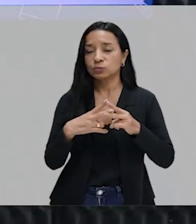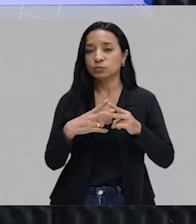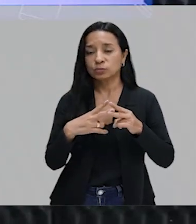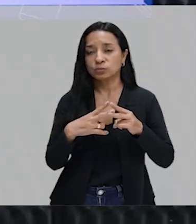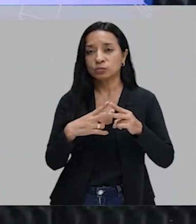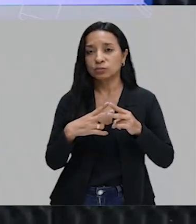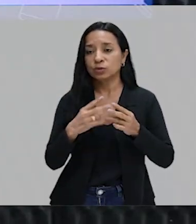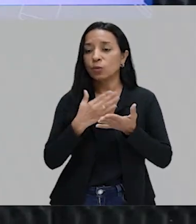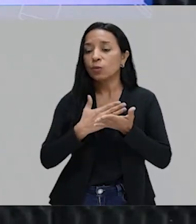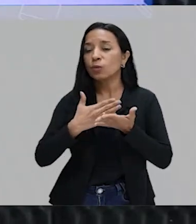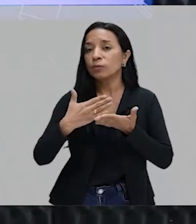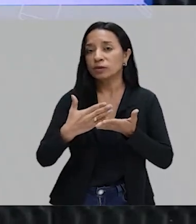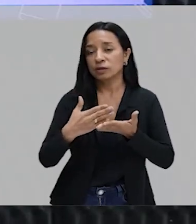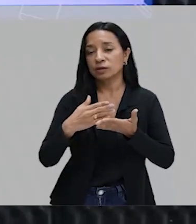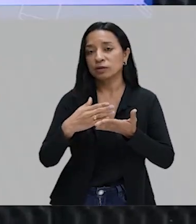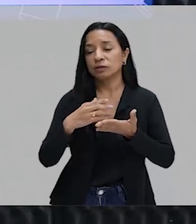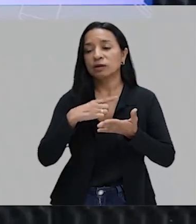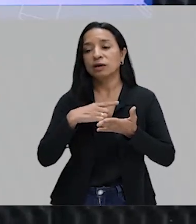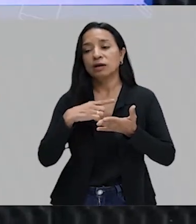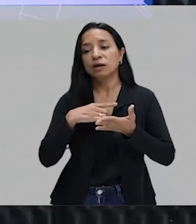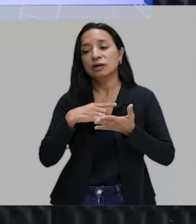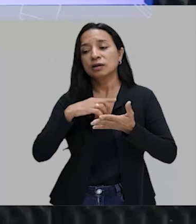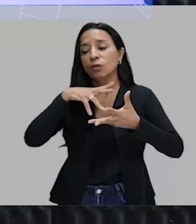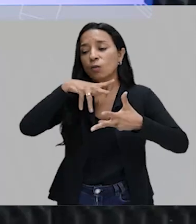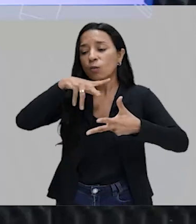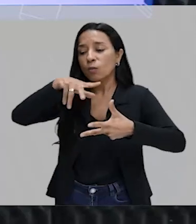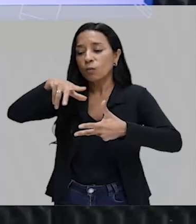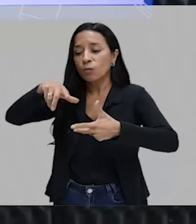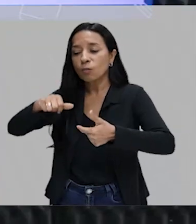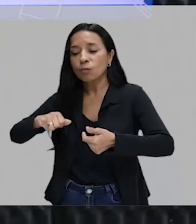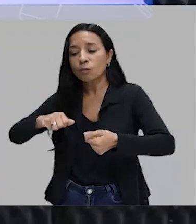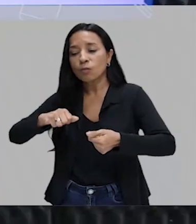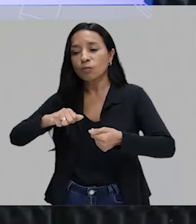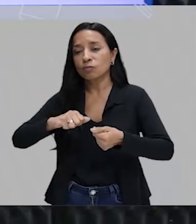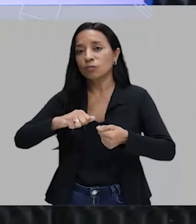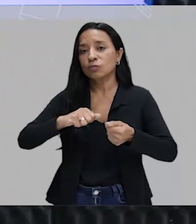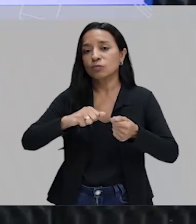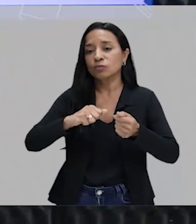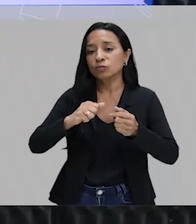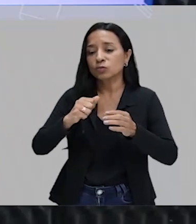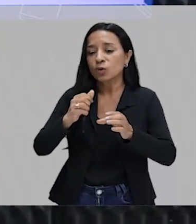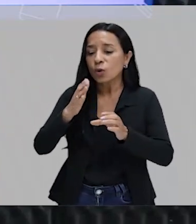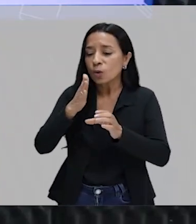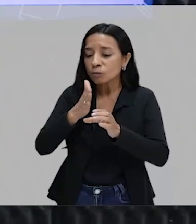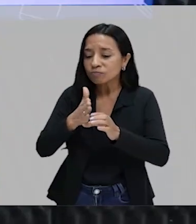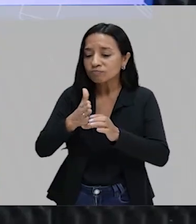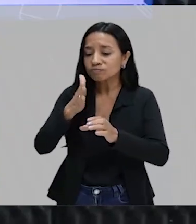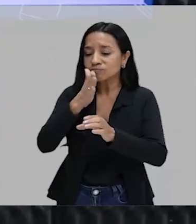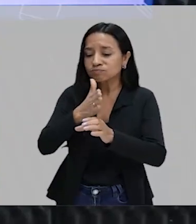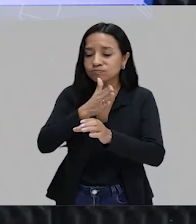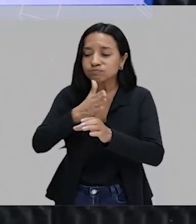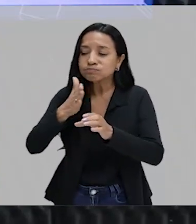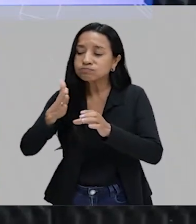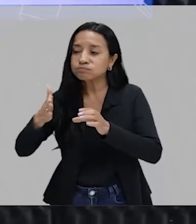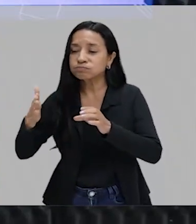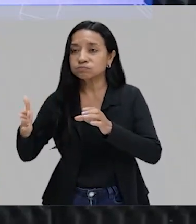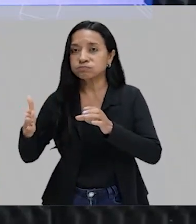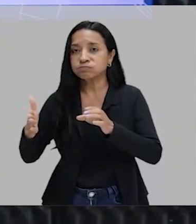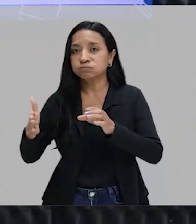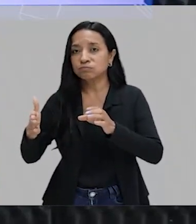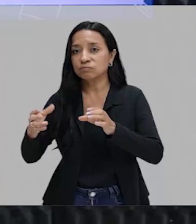e passaria a se ter um mundo multipolar. Mas para alguns, essa multipolaridade,